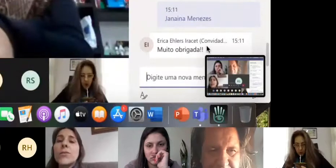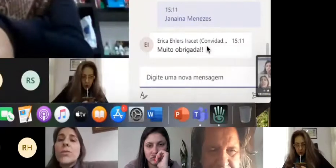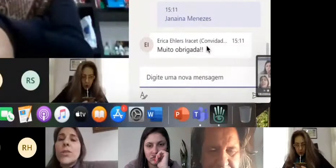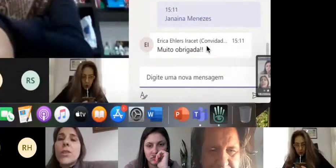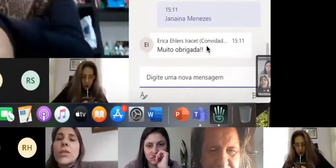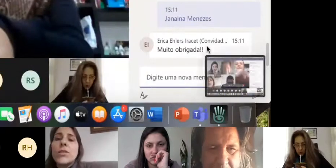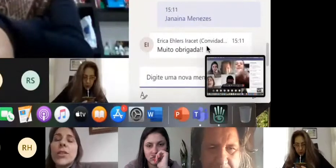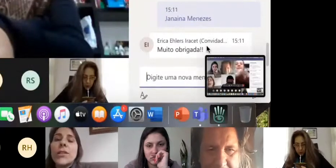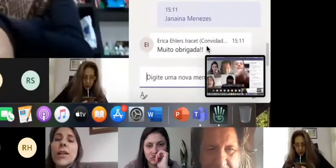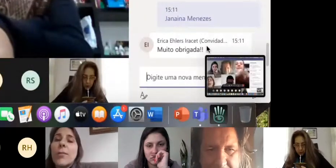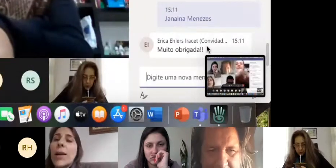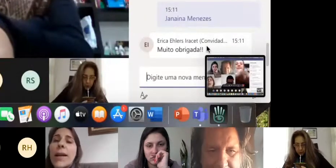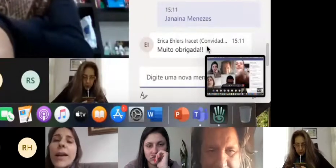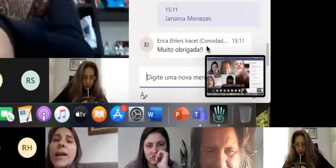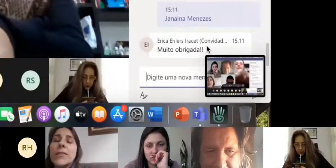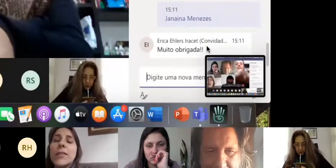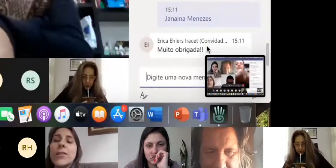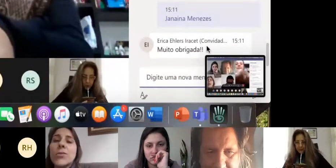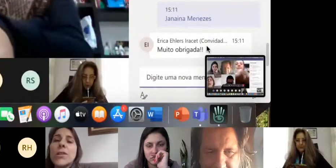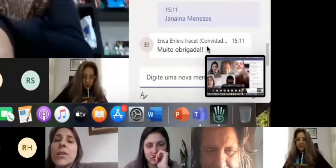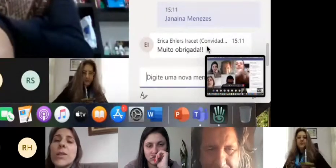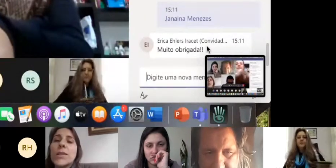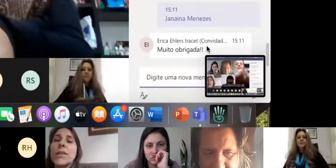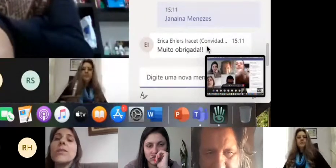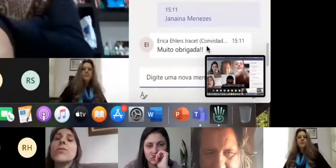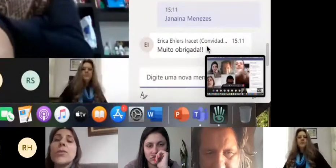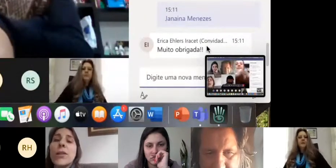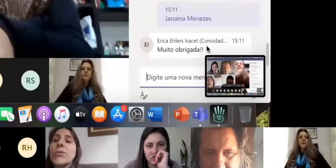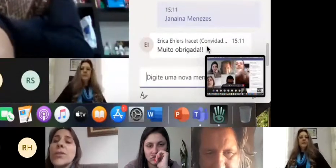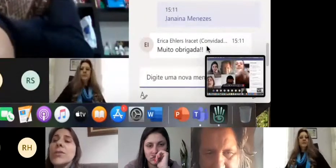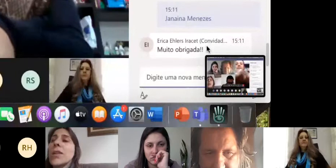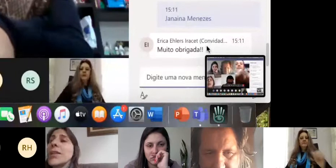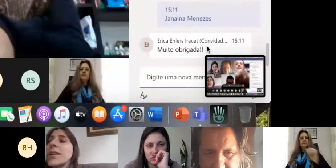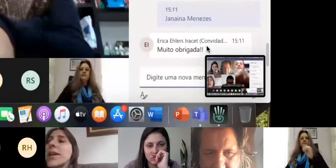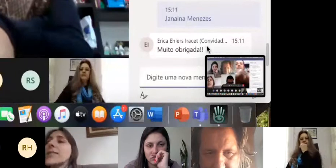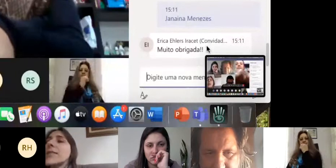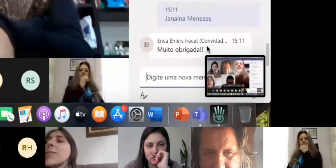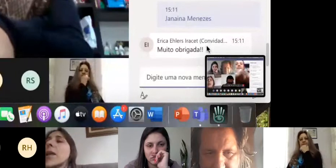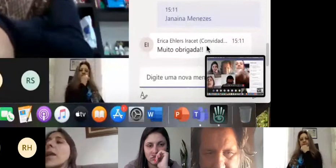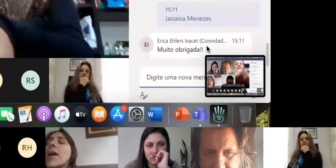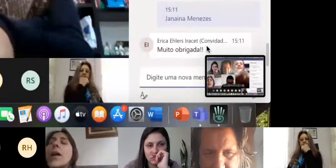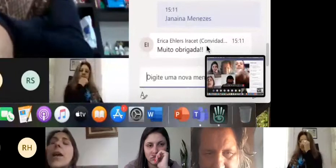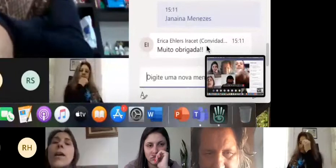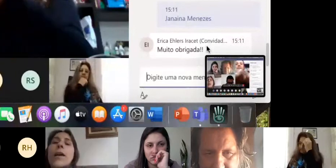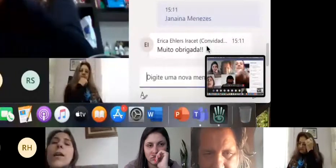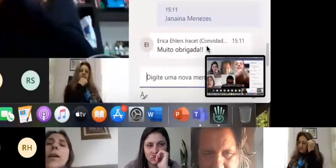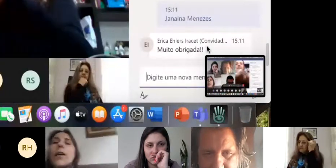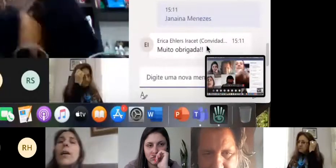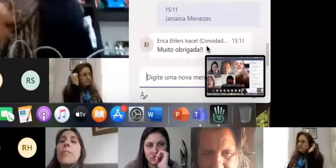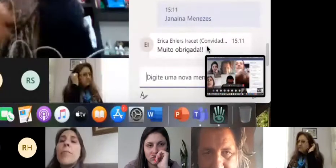essa situação de trabalhar em casa, que todos estão passando, e os alunos estudando em casa,